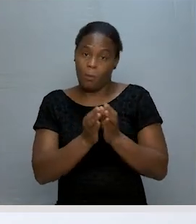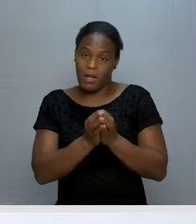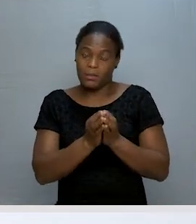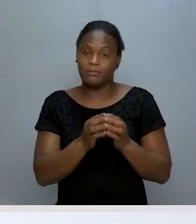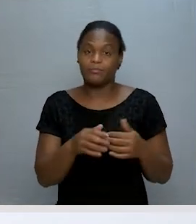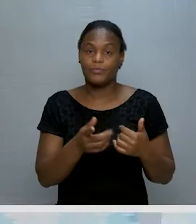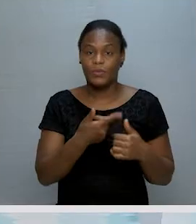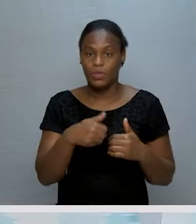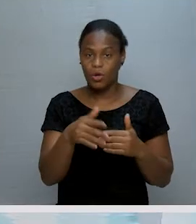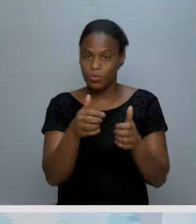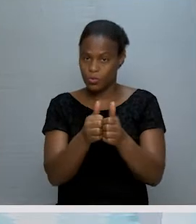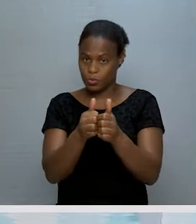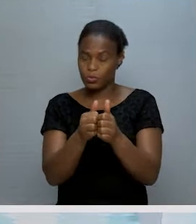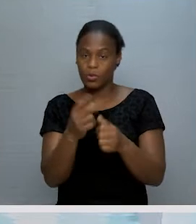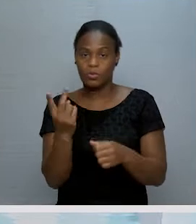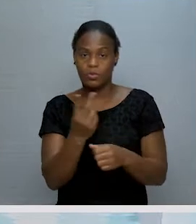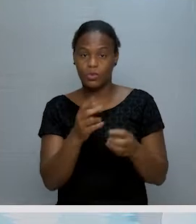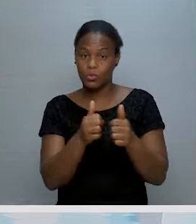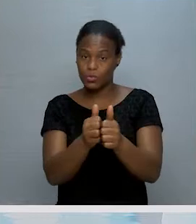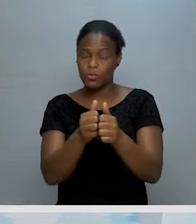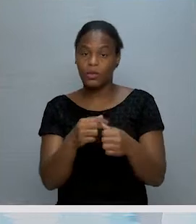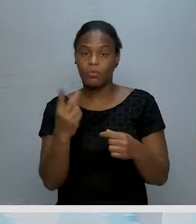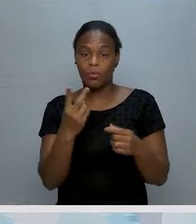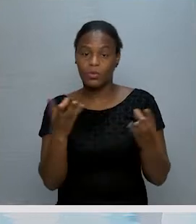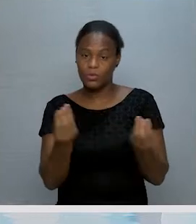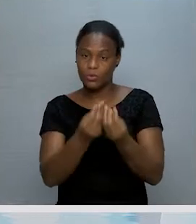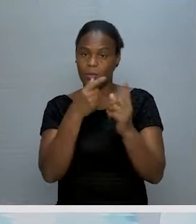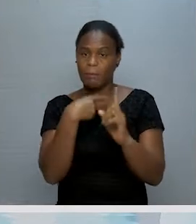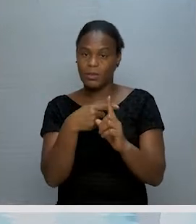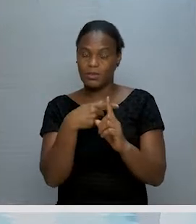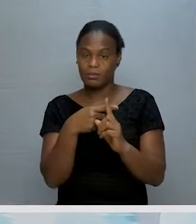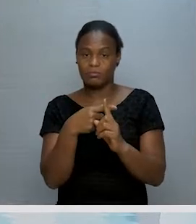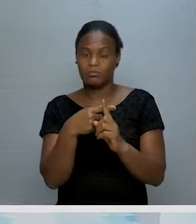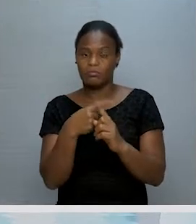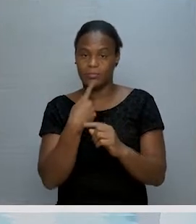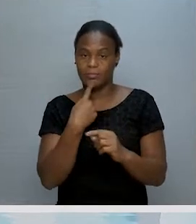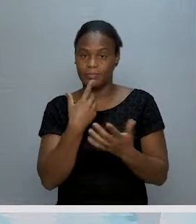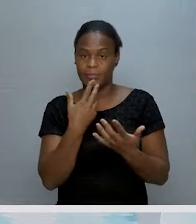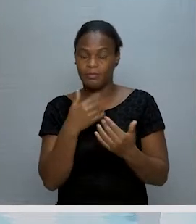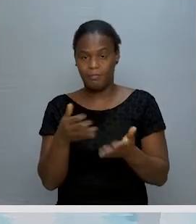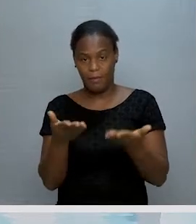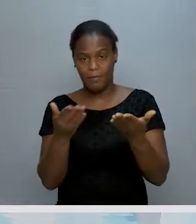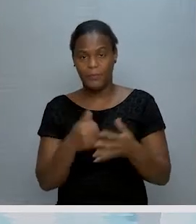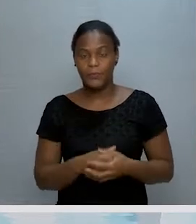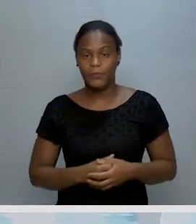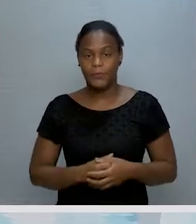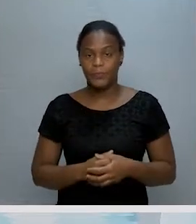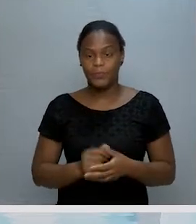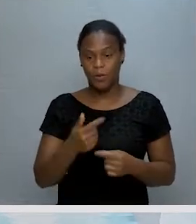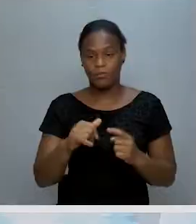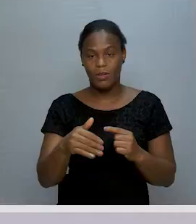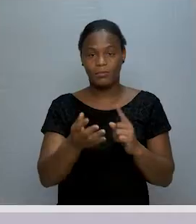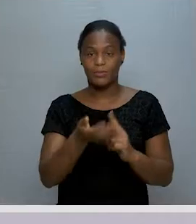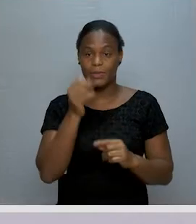a tomates. Nós vamos juntar essas duas porções. Vamos somar essas duas porções. Vamos lá?